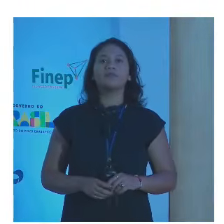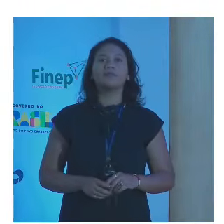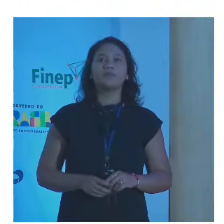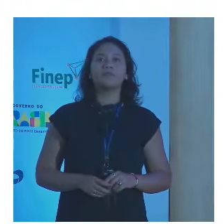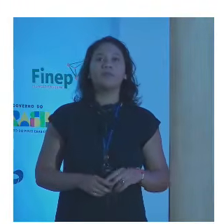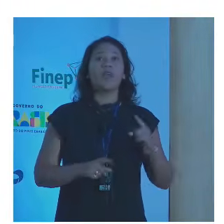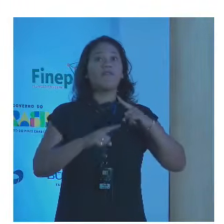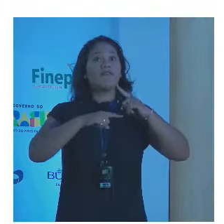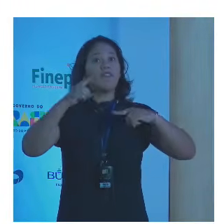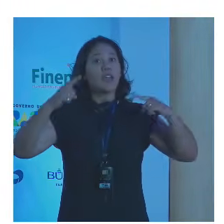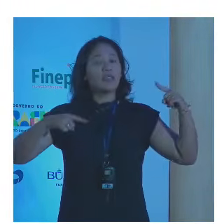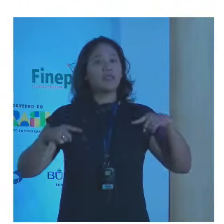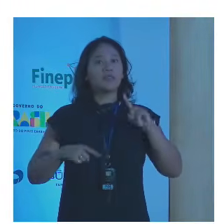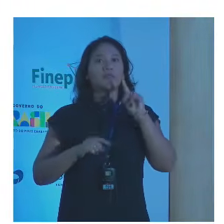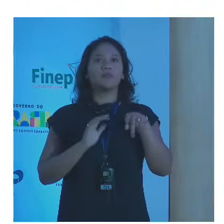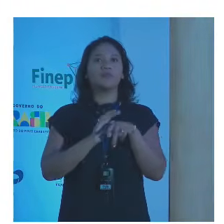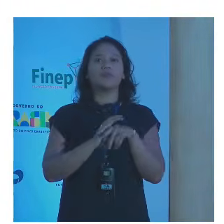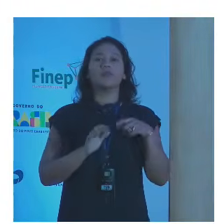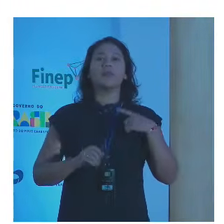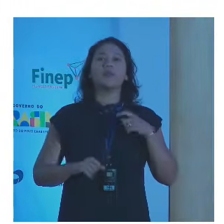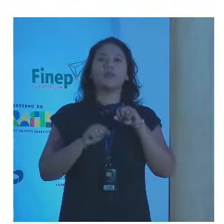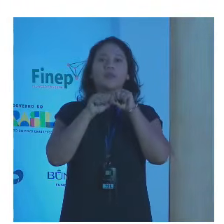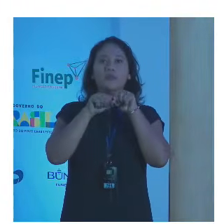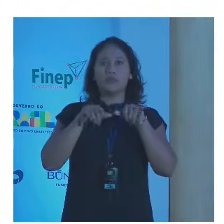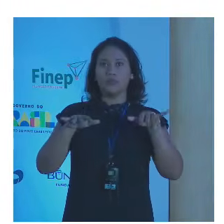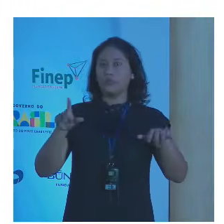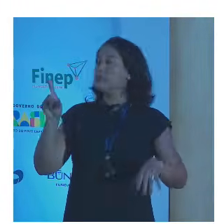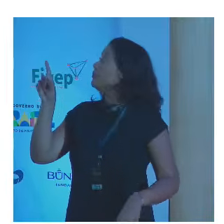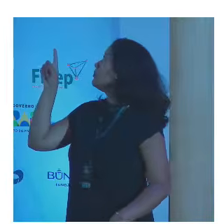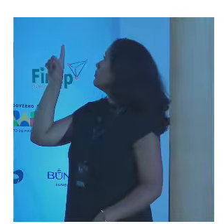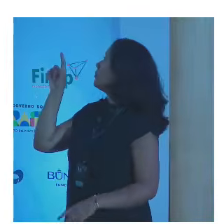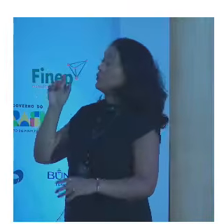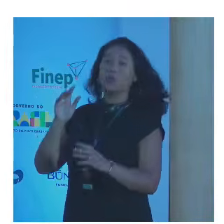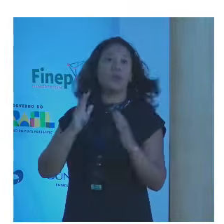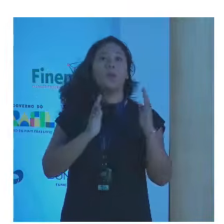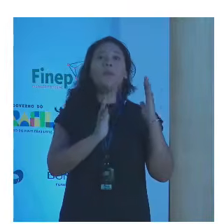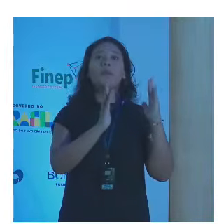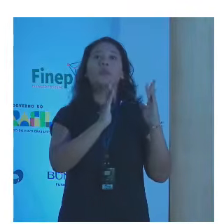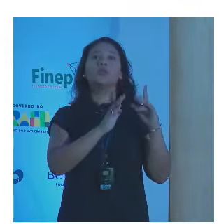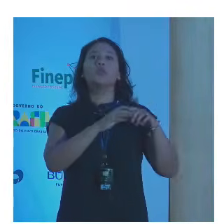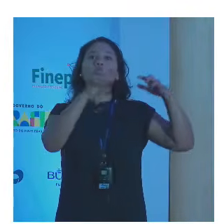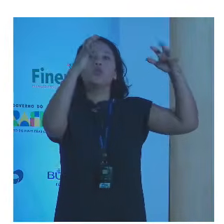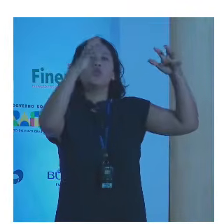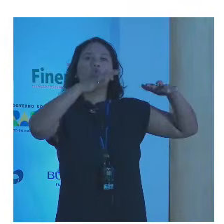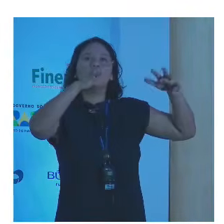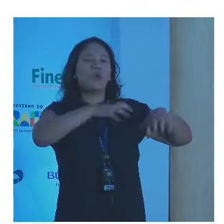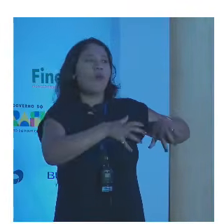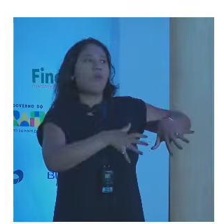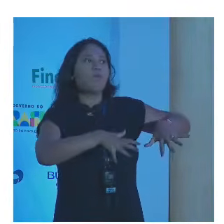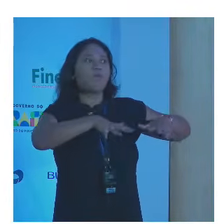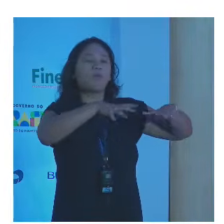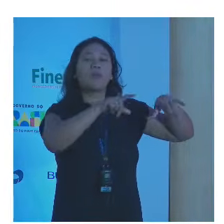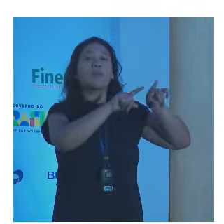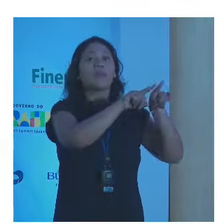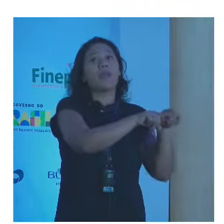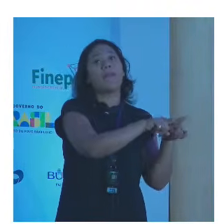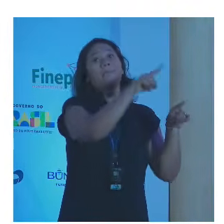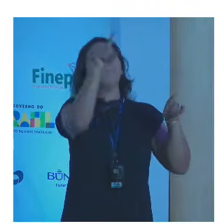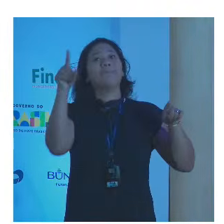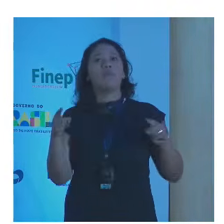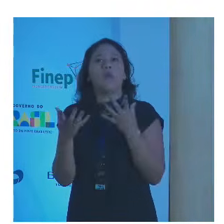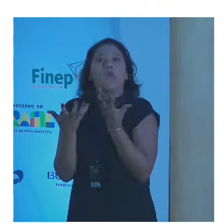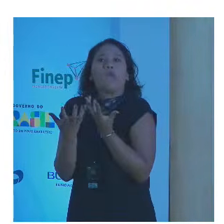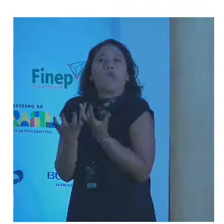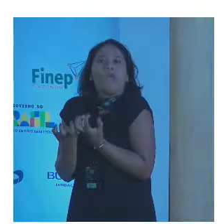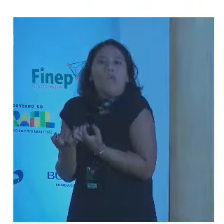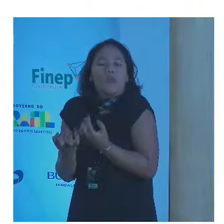a variação da descarga máxima no período de chuvas, de cheia do rio Amazonas, e a descarga mínima, né, no